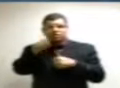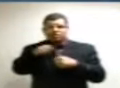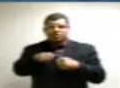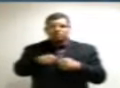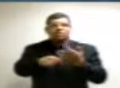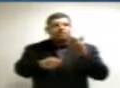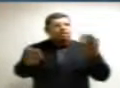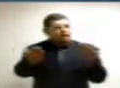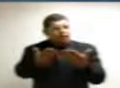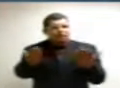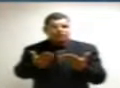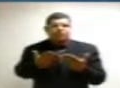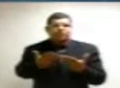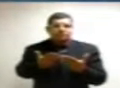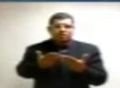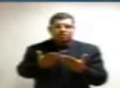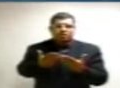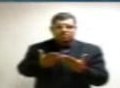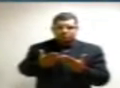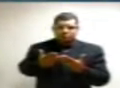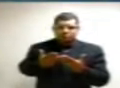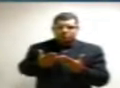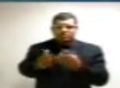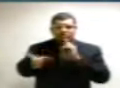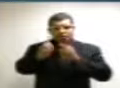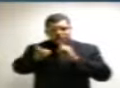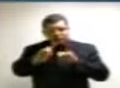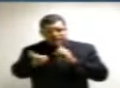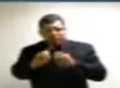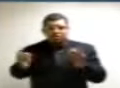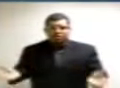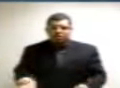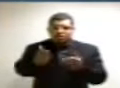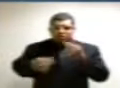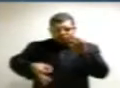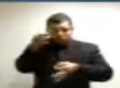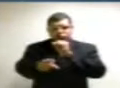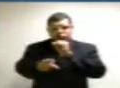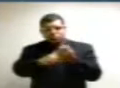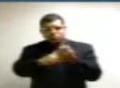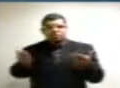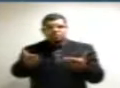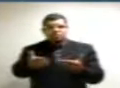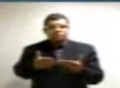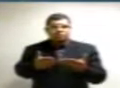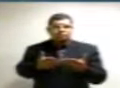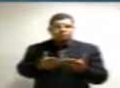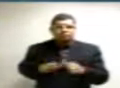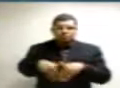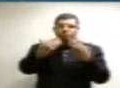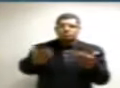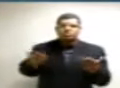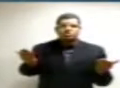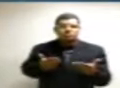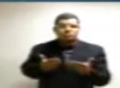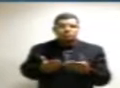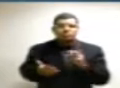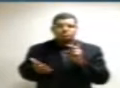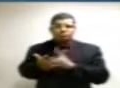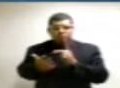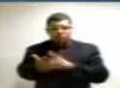precisamos, de uma vez por todas, debater com o tribunal e com a sociedade qual é